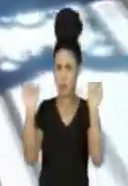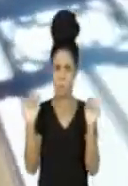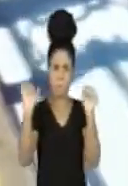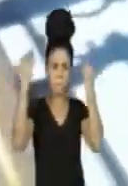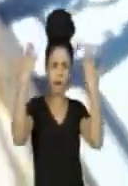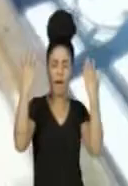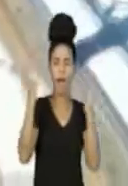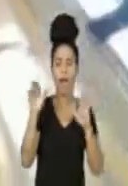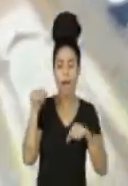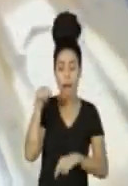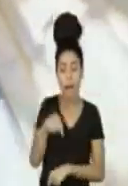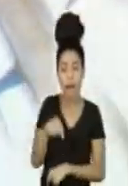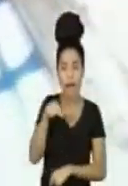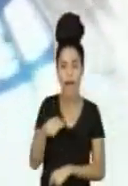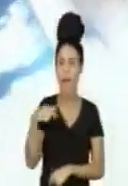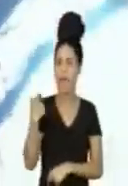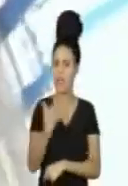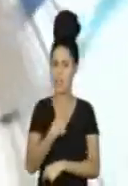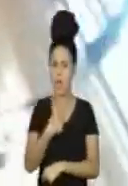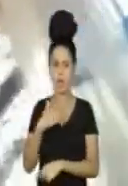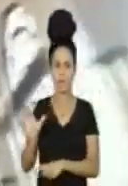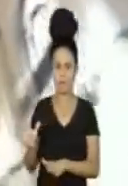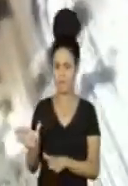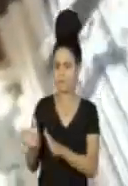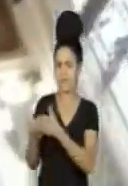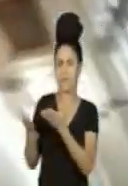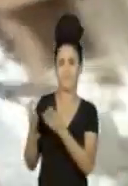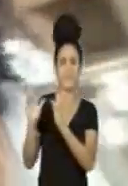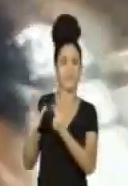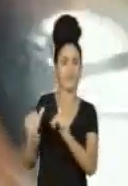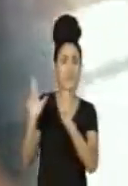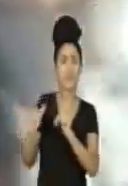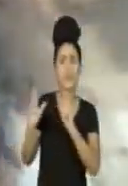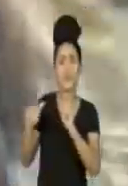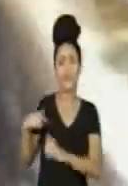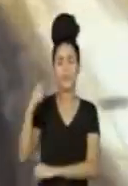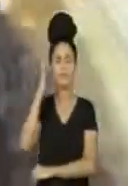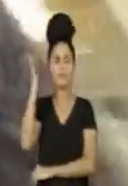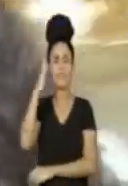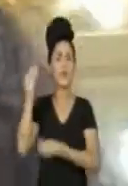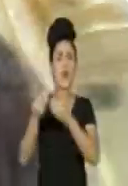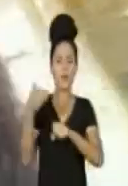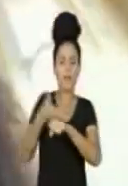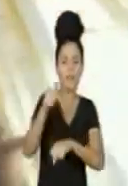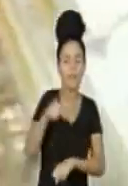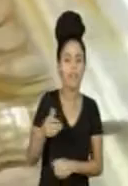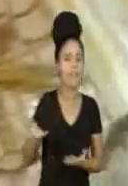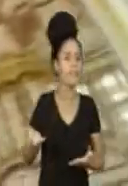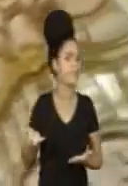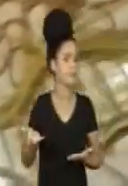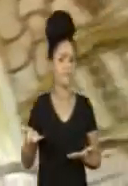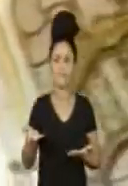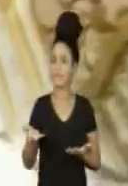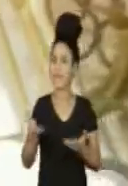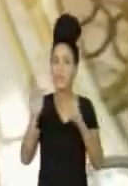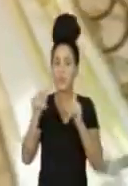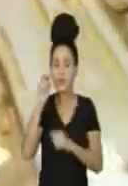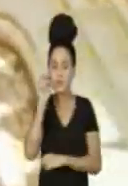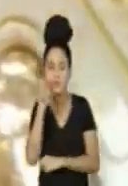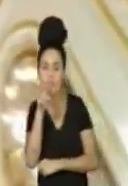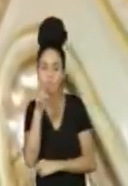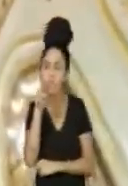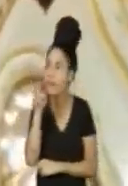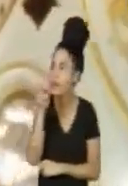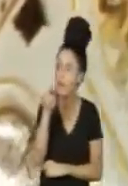normalmente não é para nossa classe, eu não sei. Nunca pensei em entrar. Sempre foi uma coisa que eu sempre passei na frente